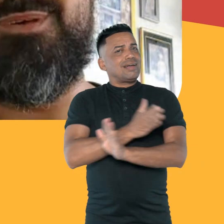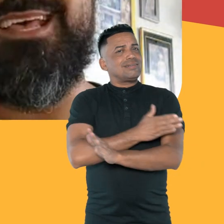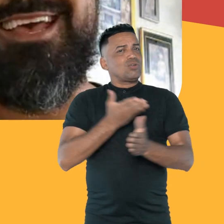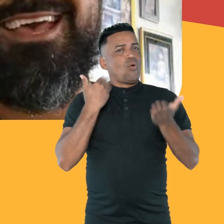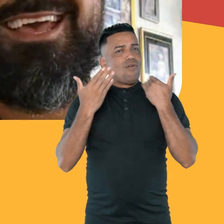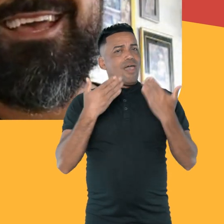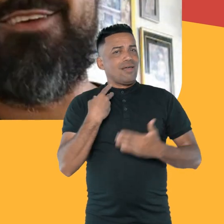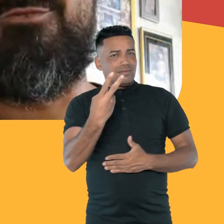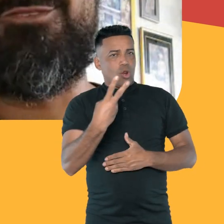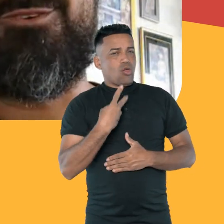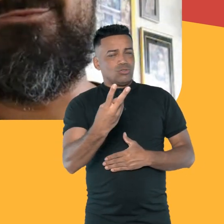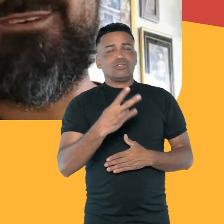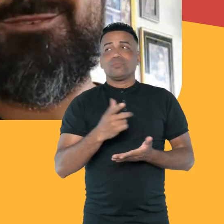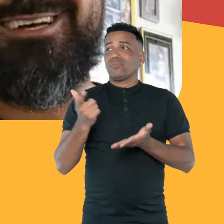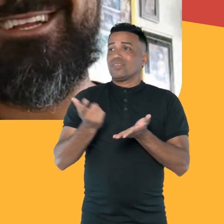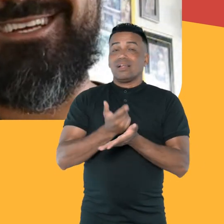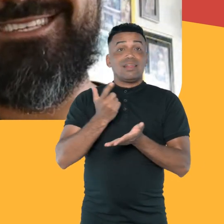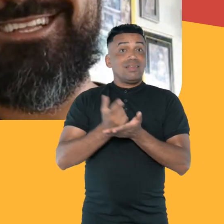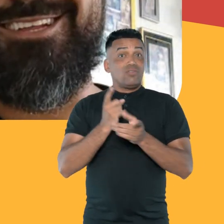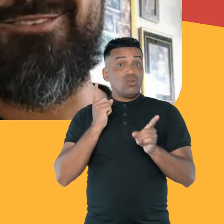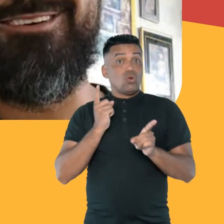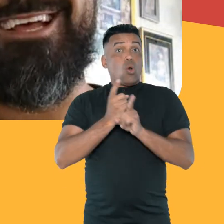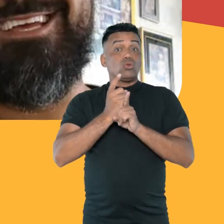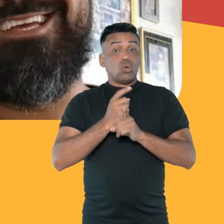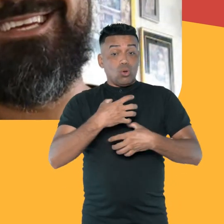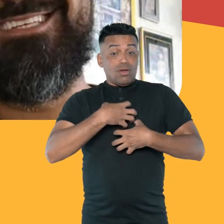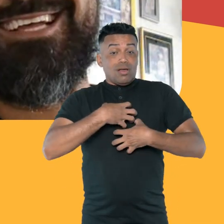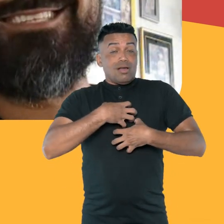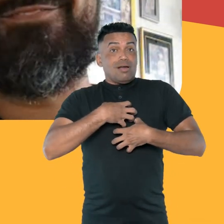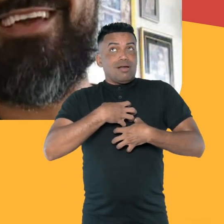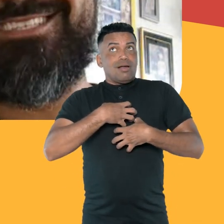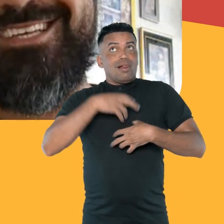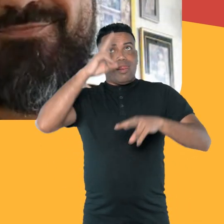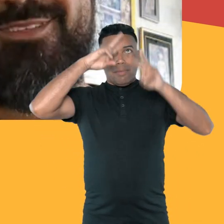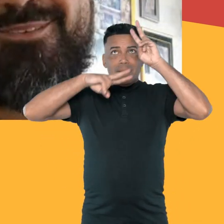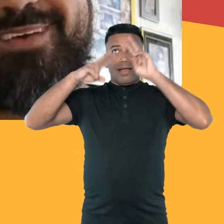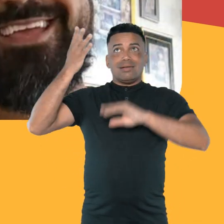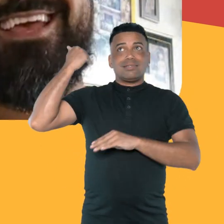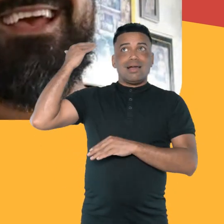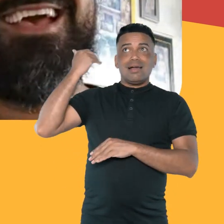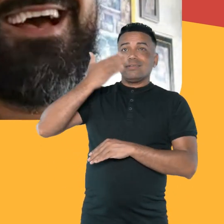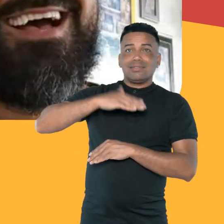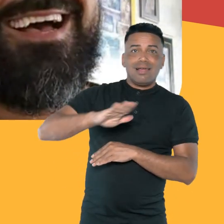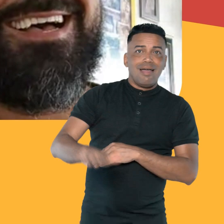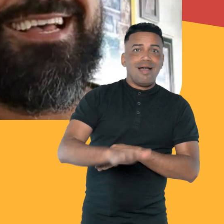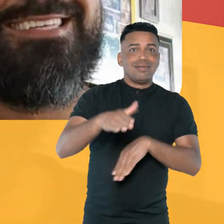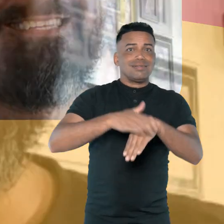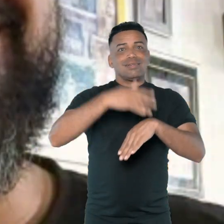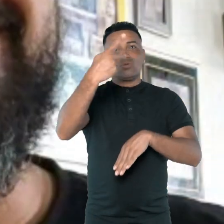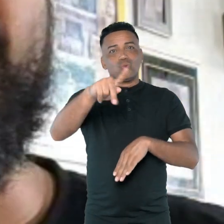esse livro encontrou com a sua criança interior, né, e satisfez aí muito bem